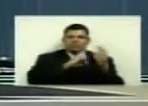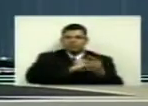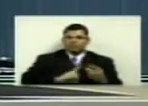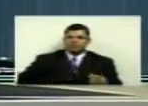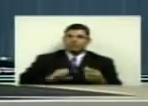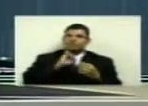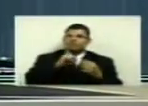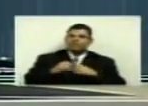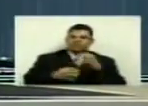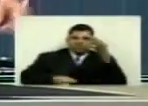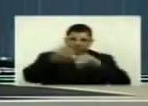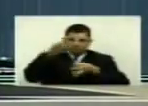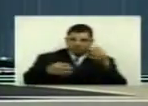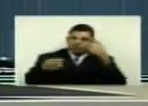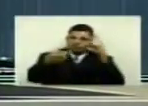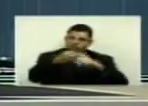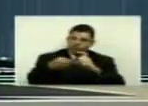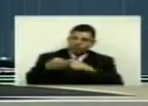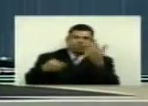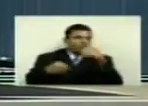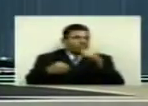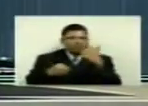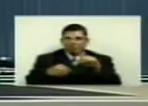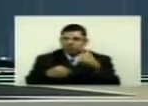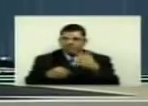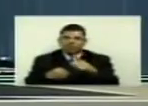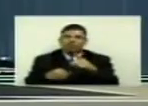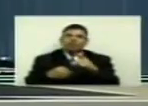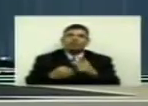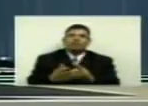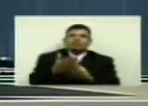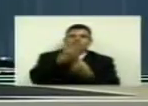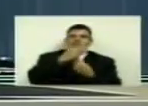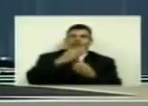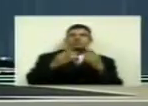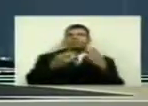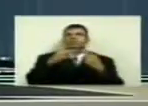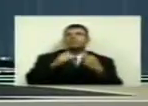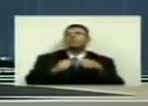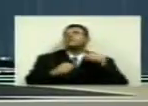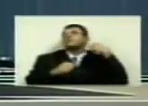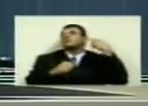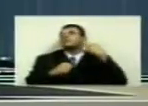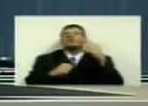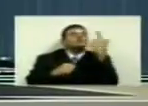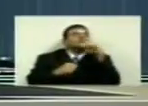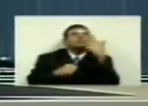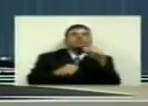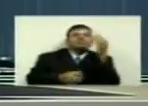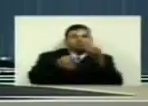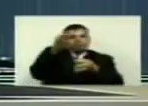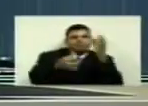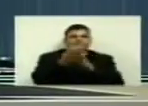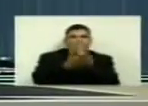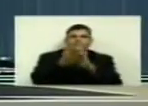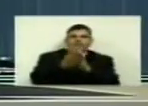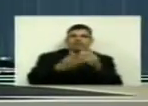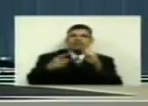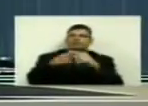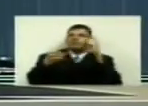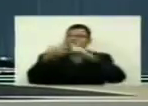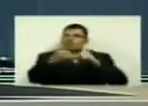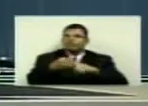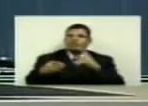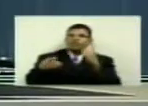promotor, se tiver juiz no interior, mas se não tiver defensor público e advogado, não tem justiça. Porque não